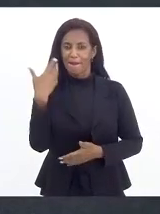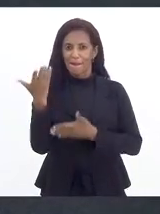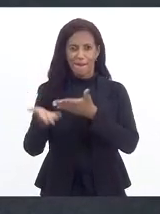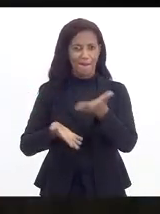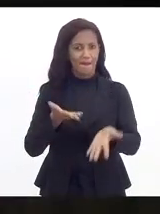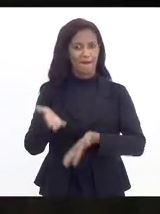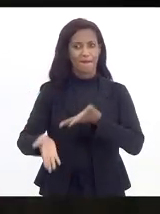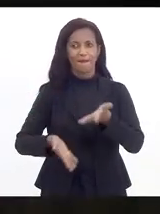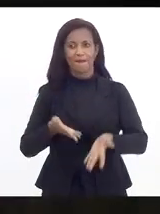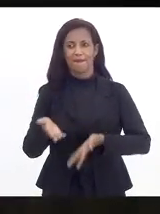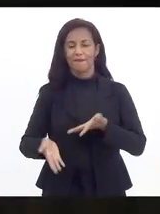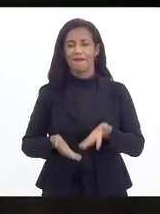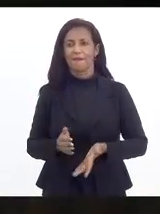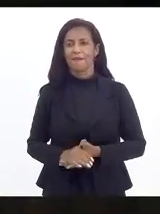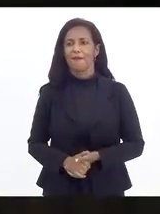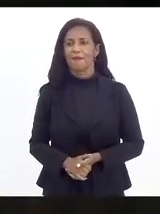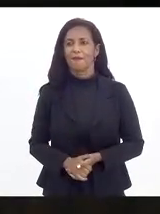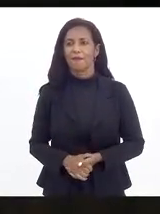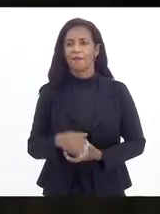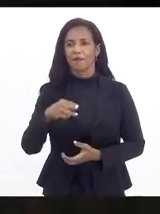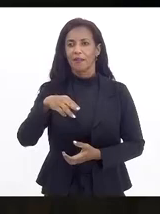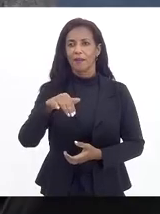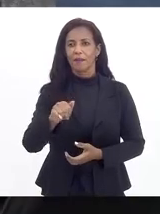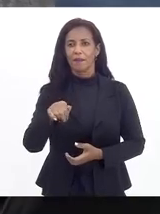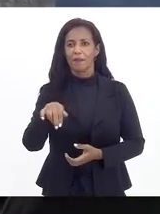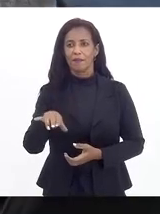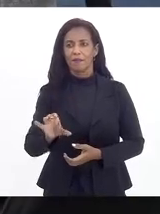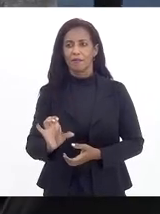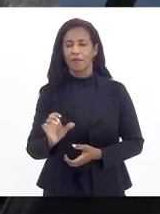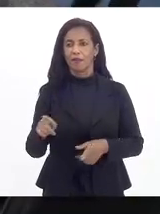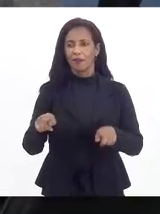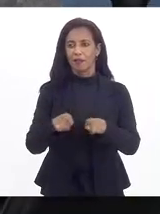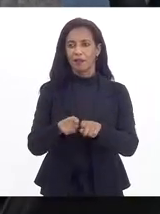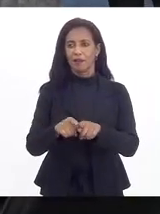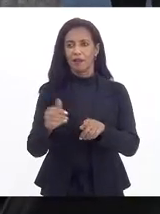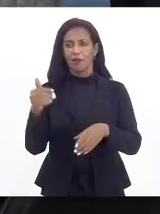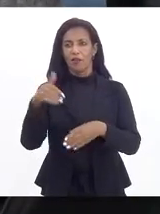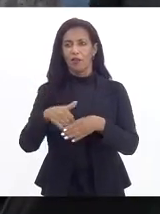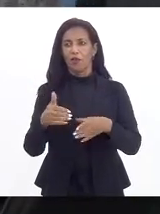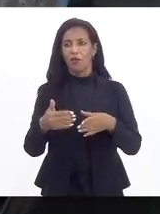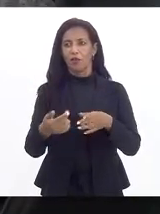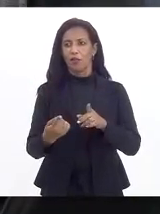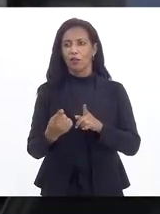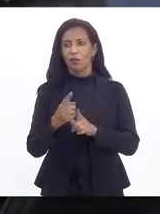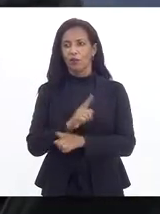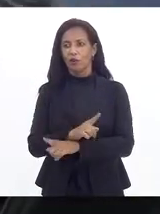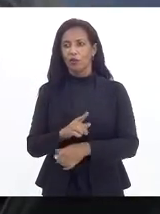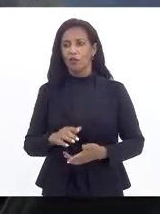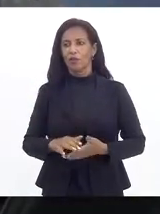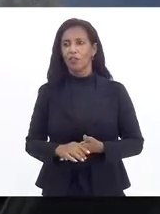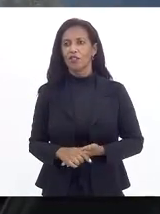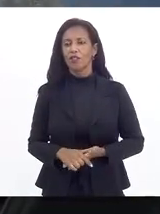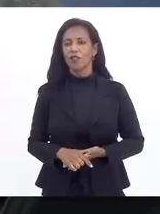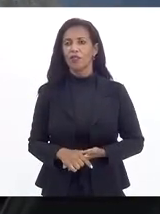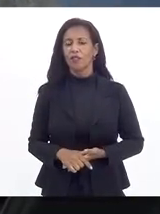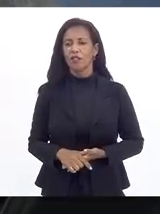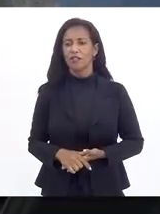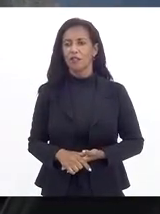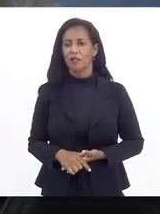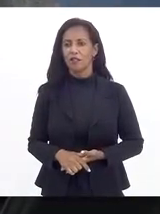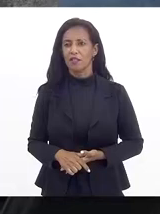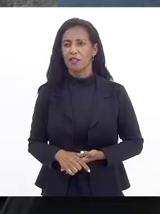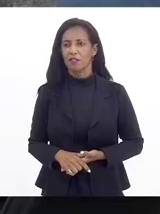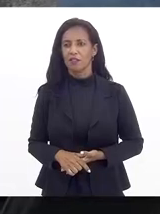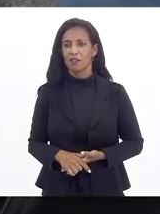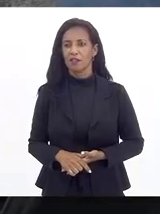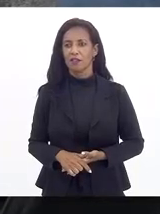então... Deputado, ok. Deputado Carlos Mink. Também, voto contrário como o deputado Valdec, ao 621.